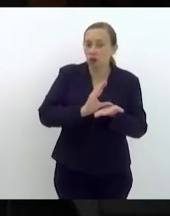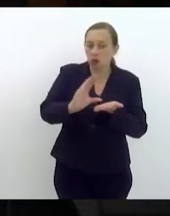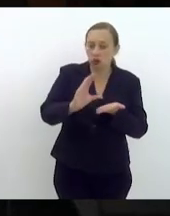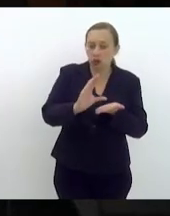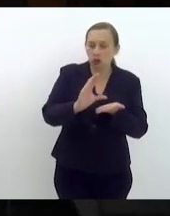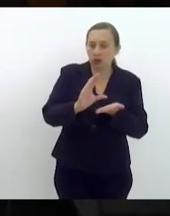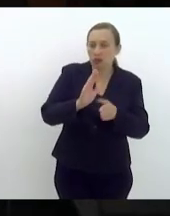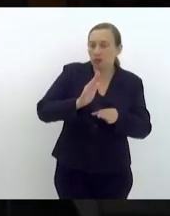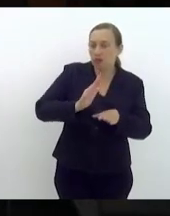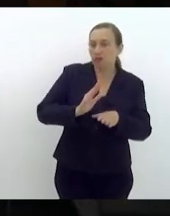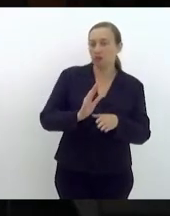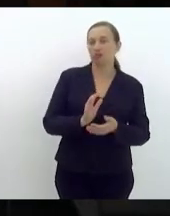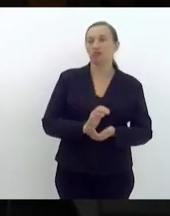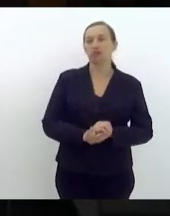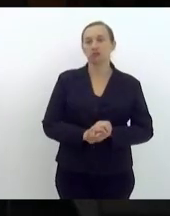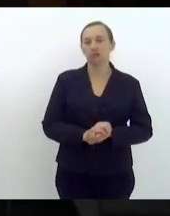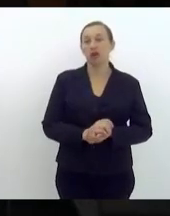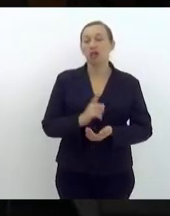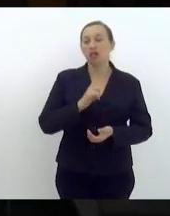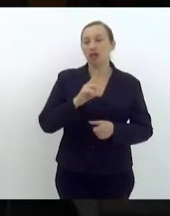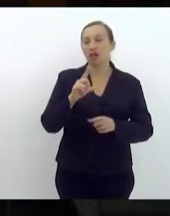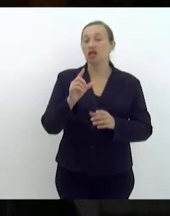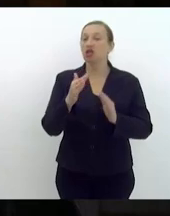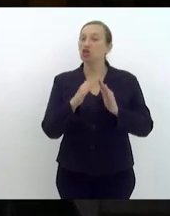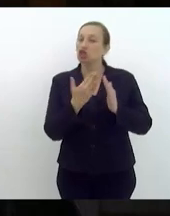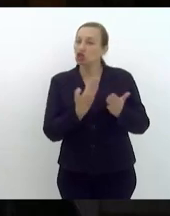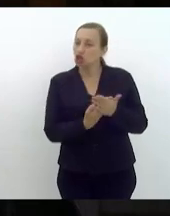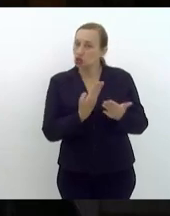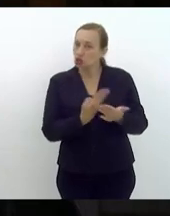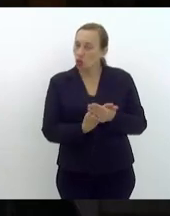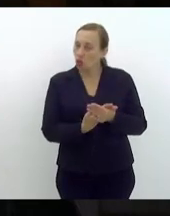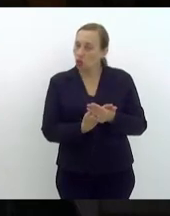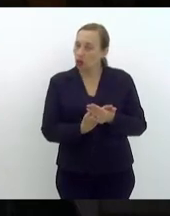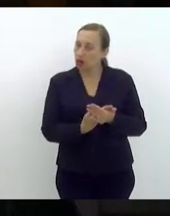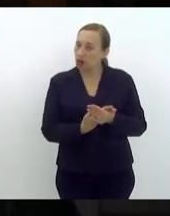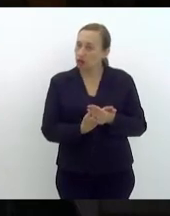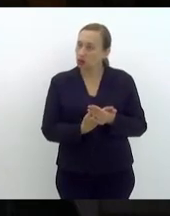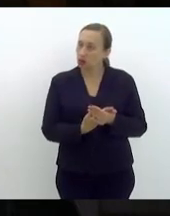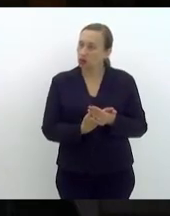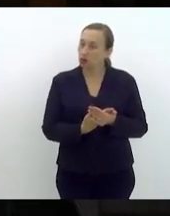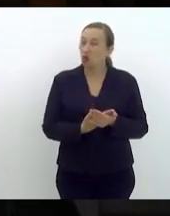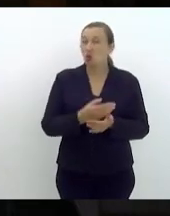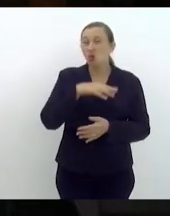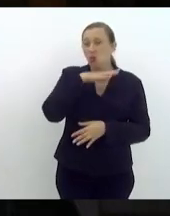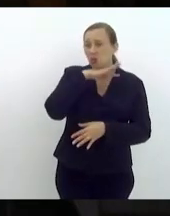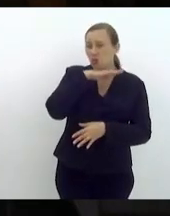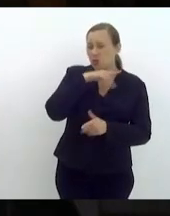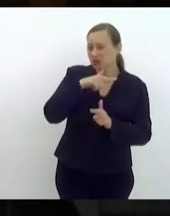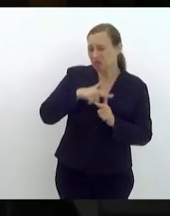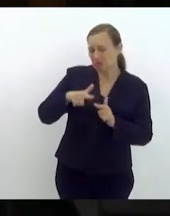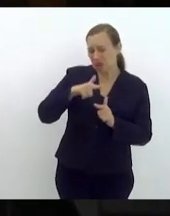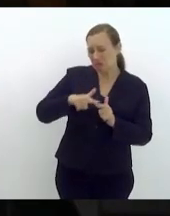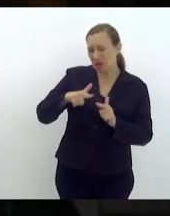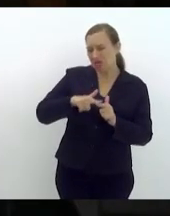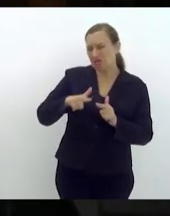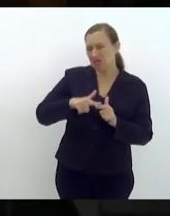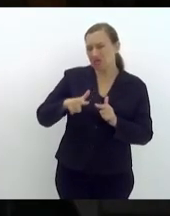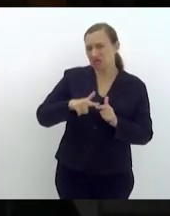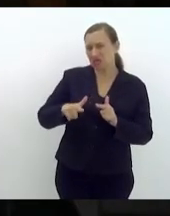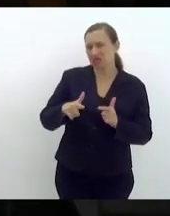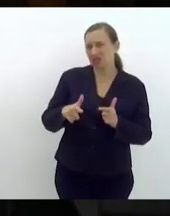do Brasil tem as suas escolas ainda com precariedades com problemas estruturais